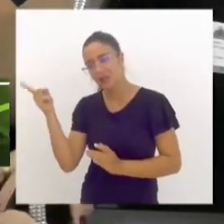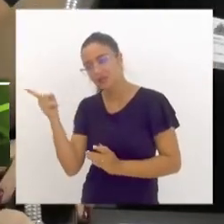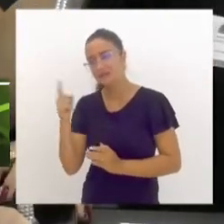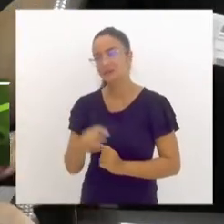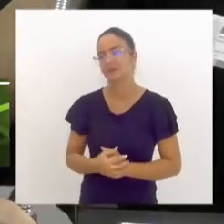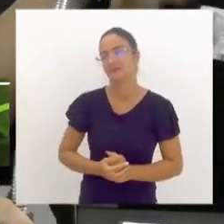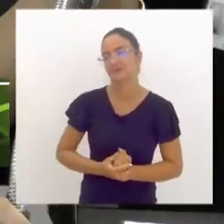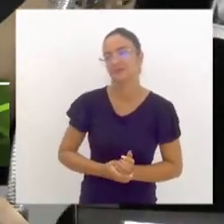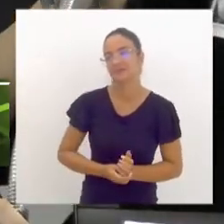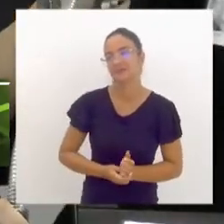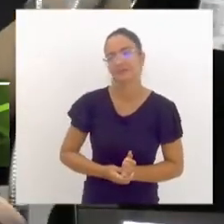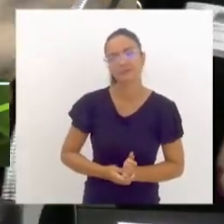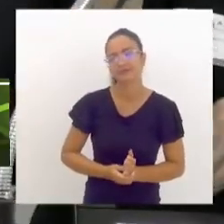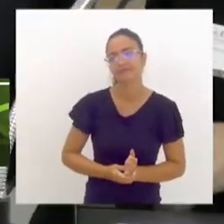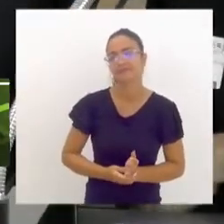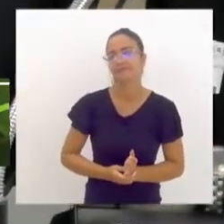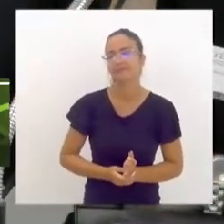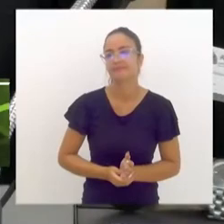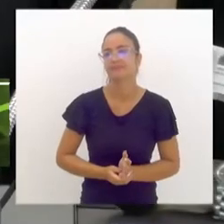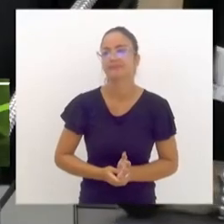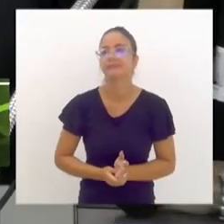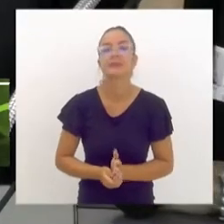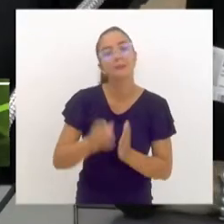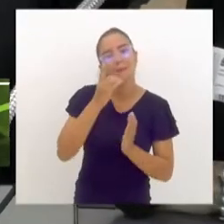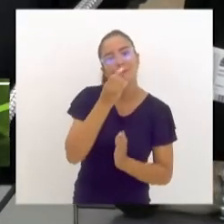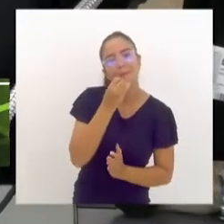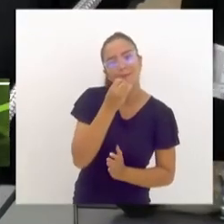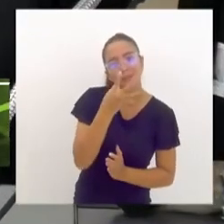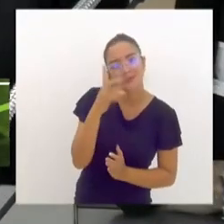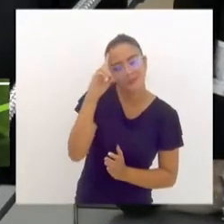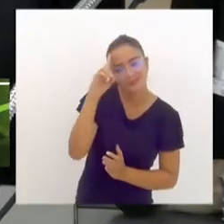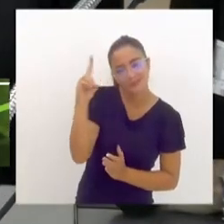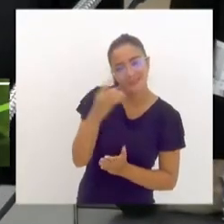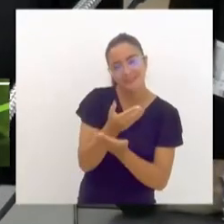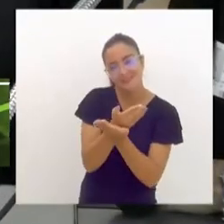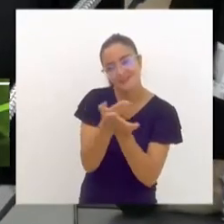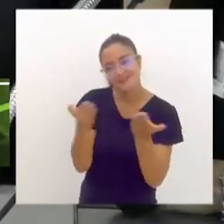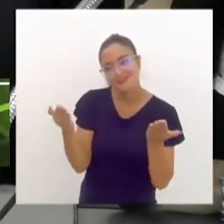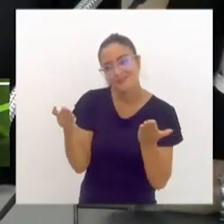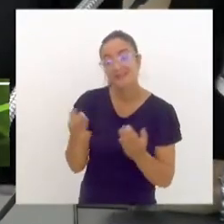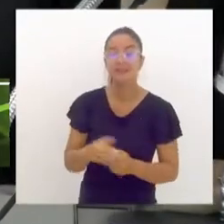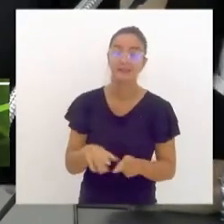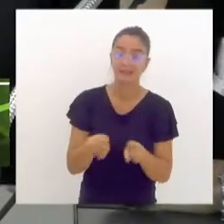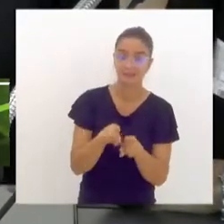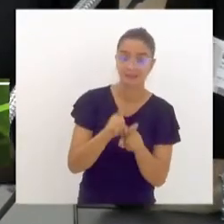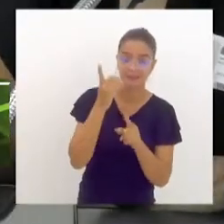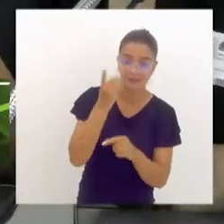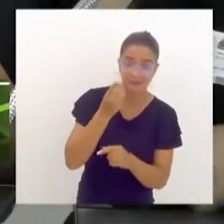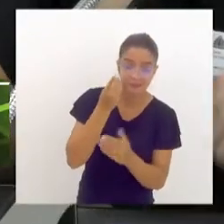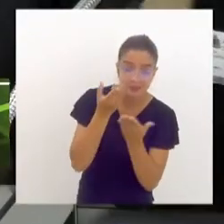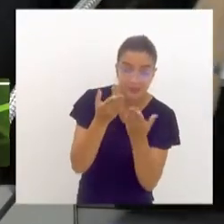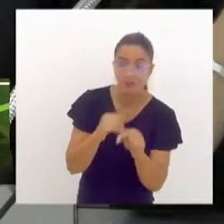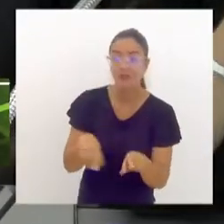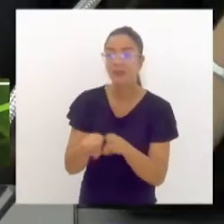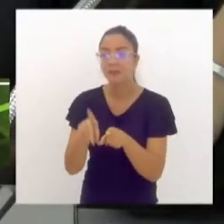Obrigado, Bruna. Bom dia a todos, bom dia, Serafim, bom dia, doutor